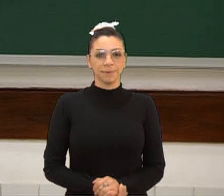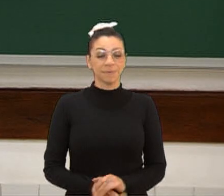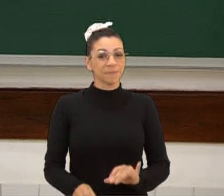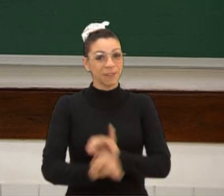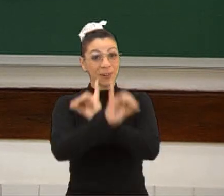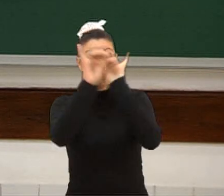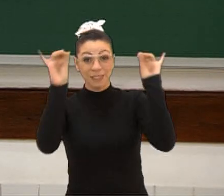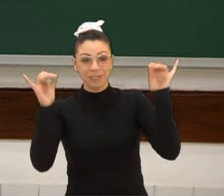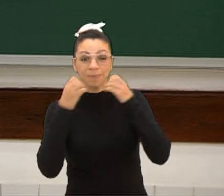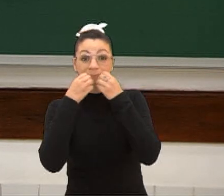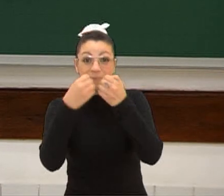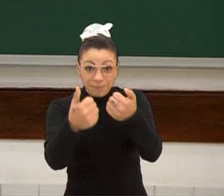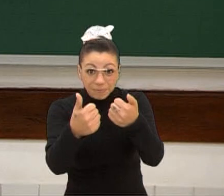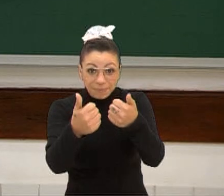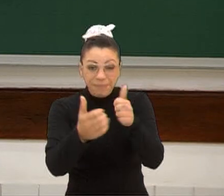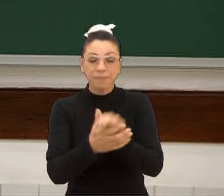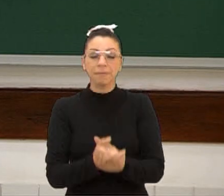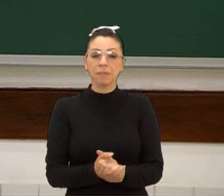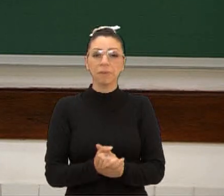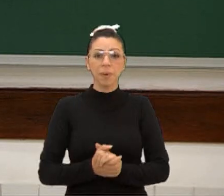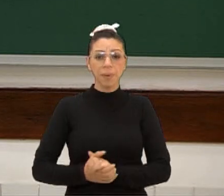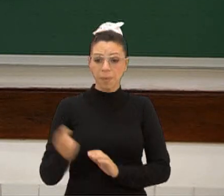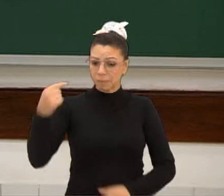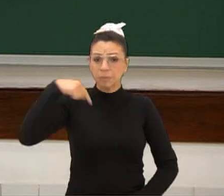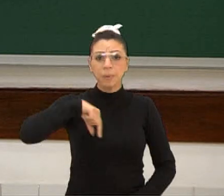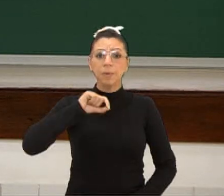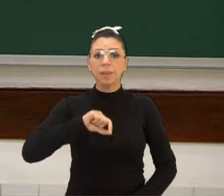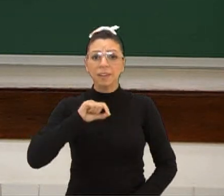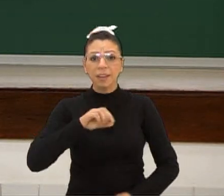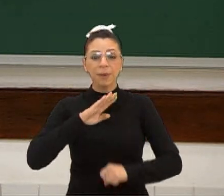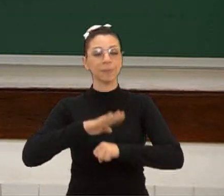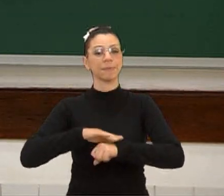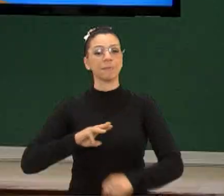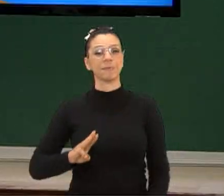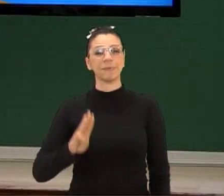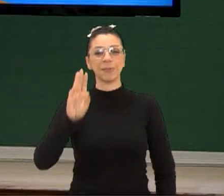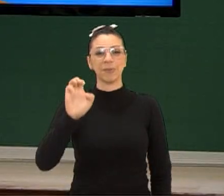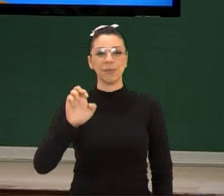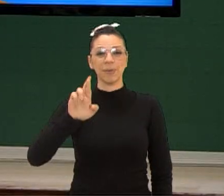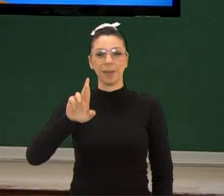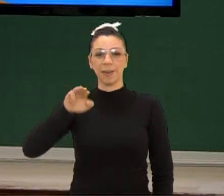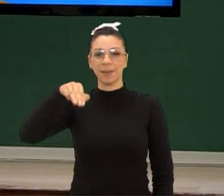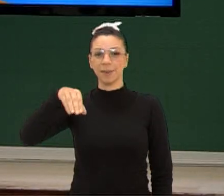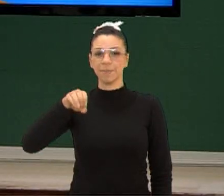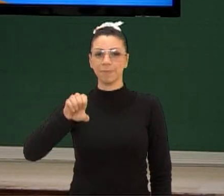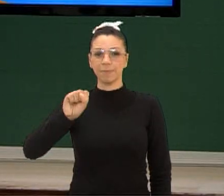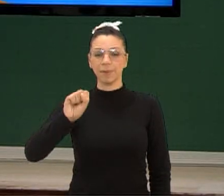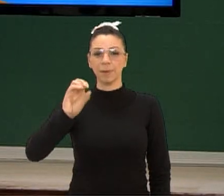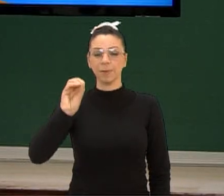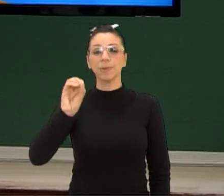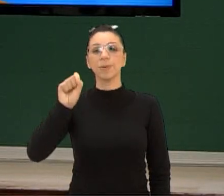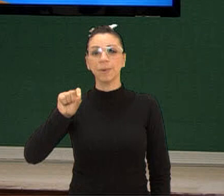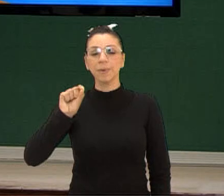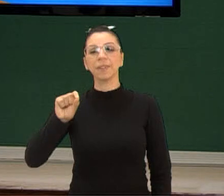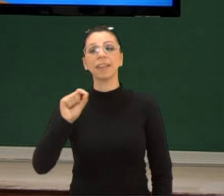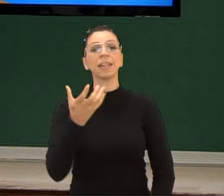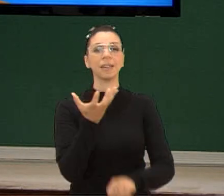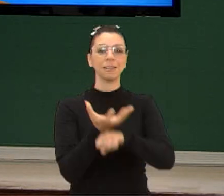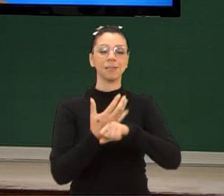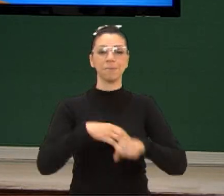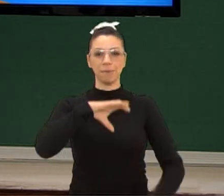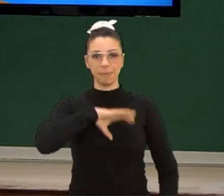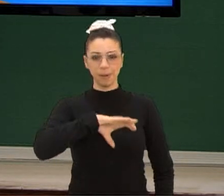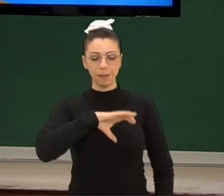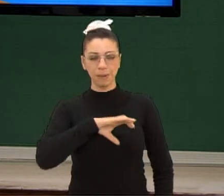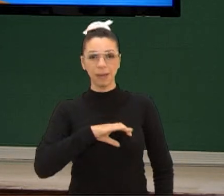Olá pessoal, tudo bem com vocês? Sou eu, o professor Emerson, trabalhando língua portuguesa e estou de volta com vocês aí da primeira